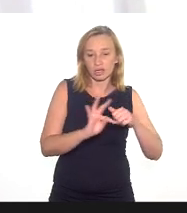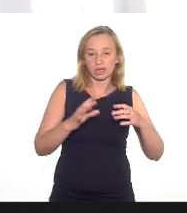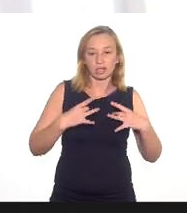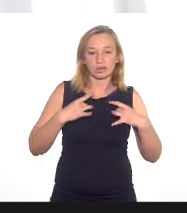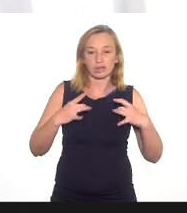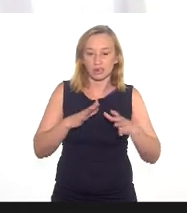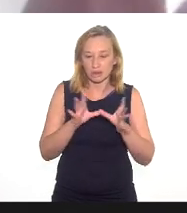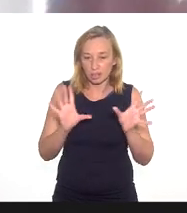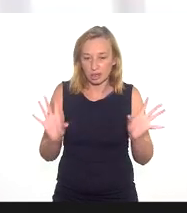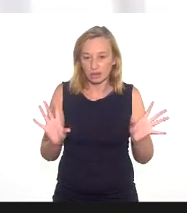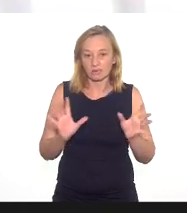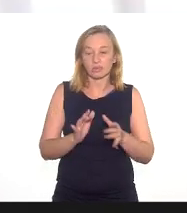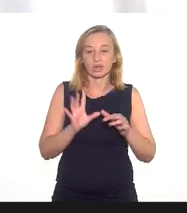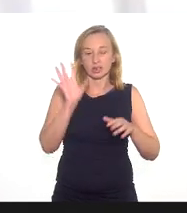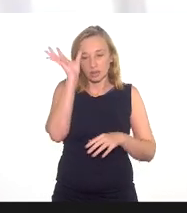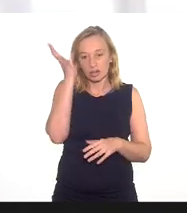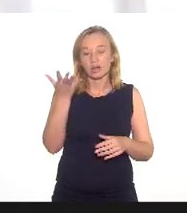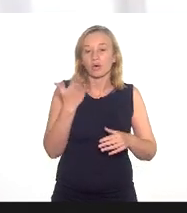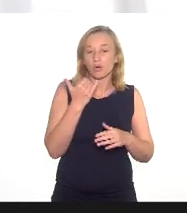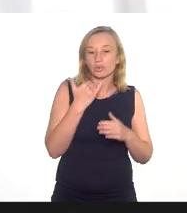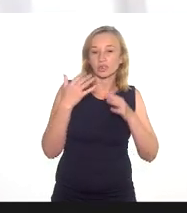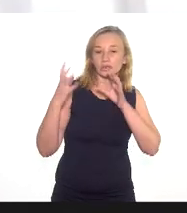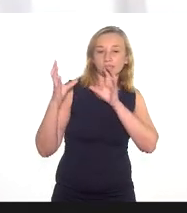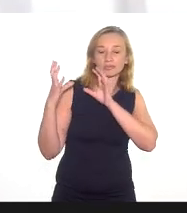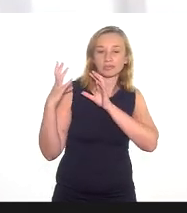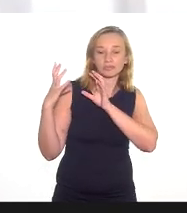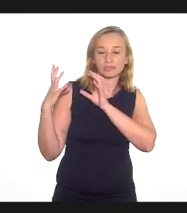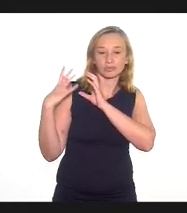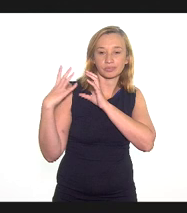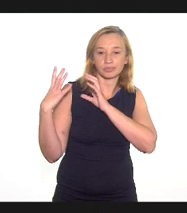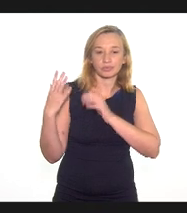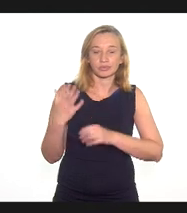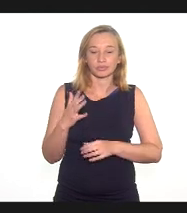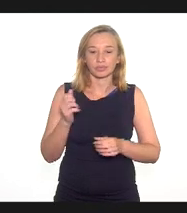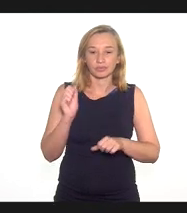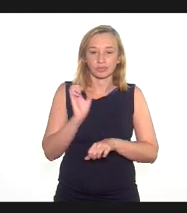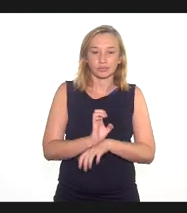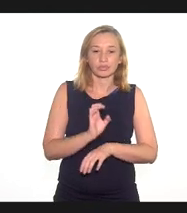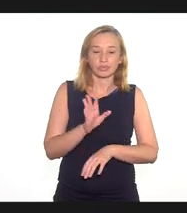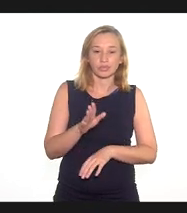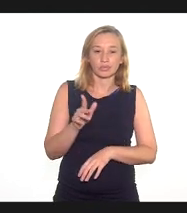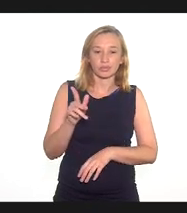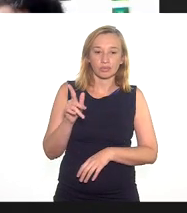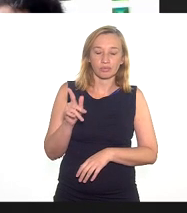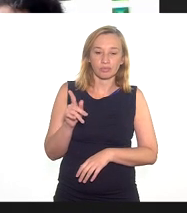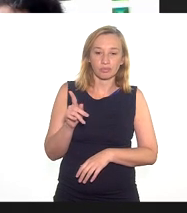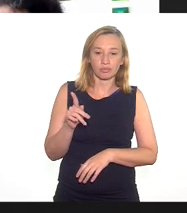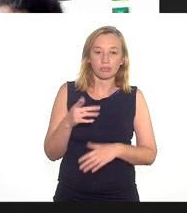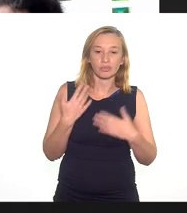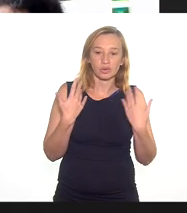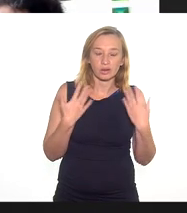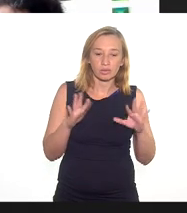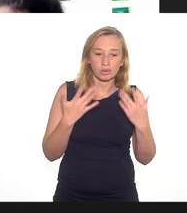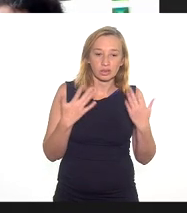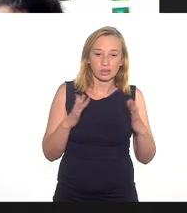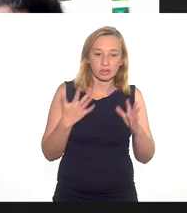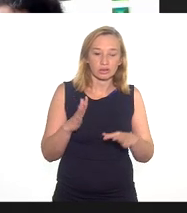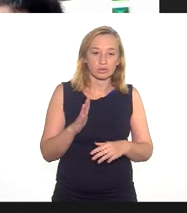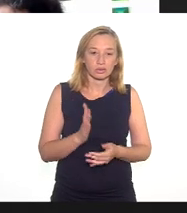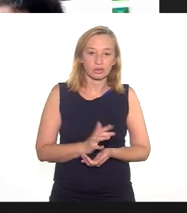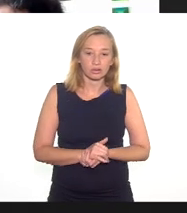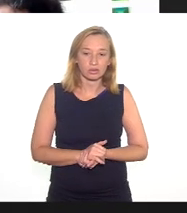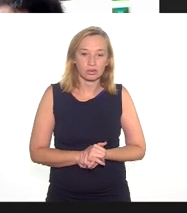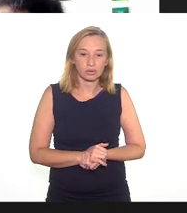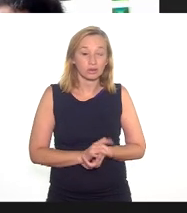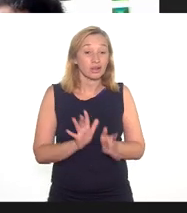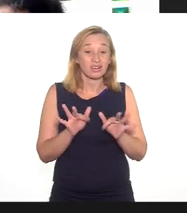resolver essa questão. Alimentação escolar. Senhor presidente, rapidamente, Marcelo, eu parabenizo as ações. Marcelo,